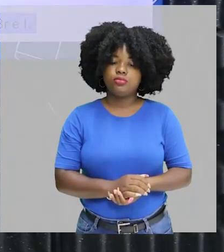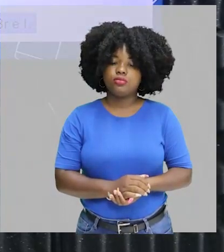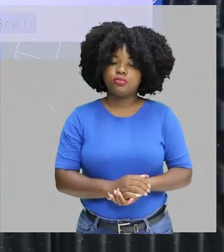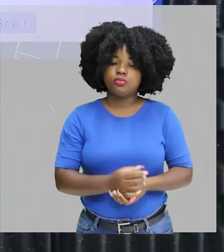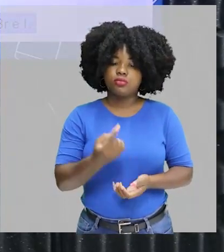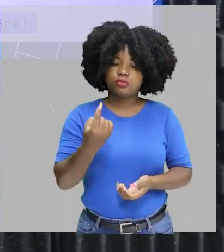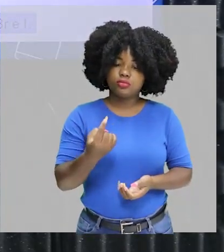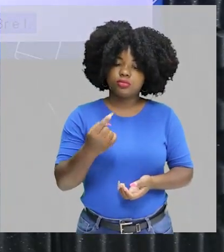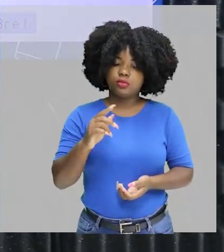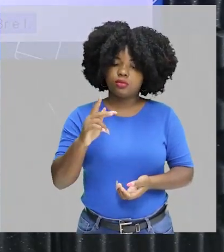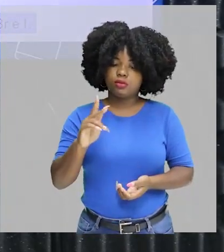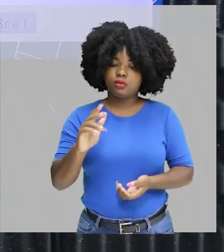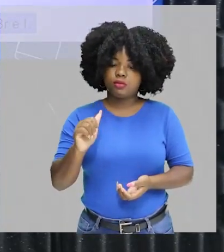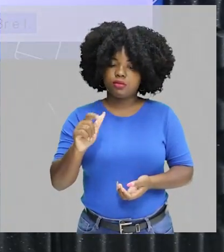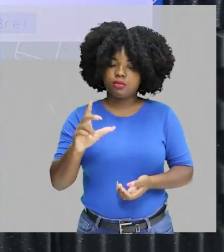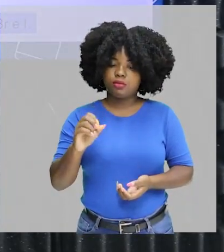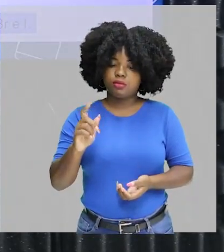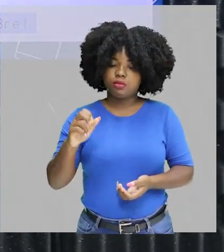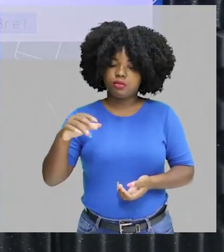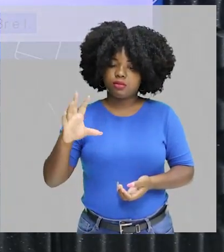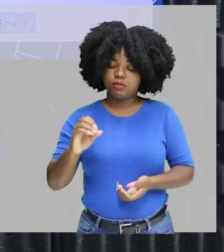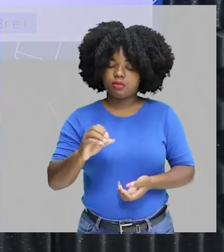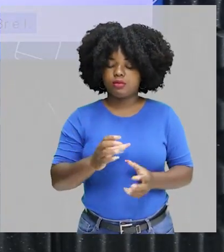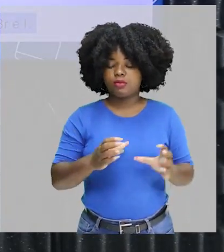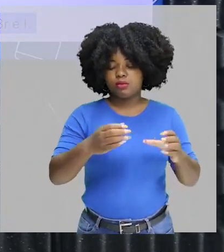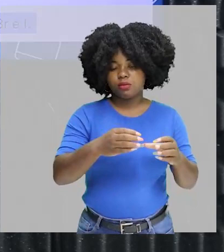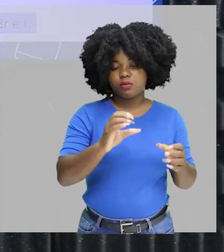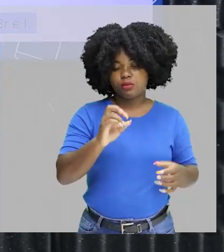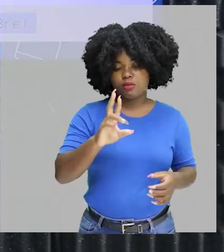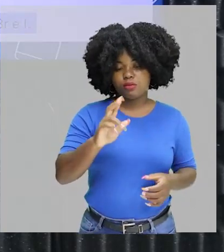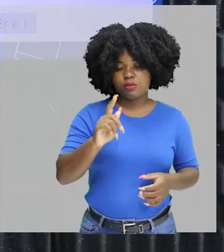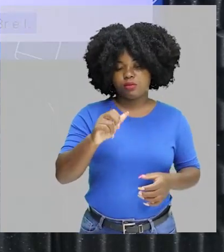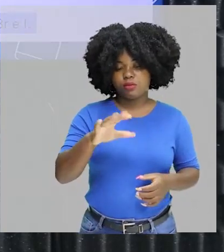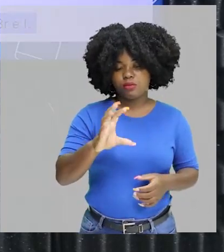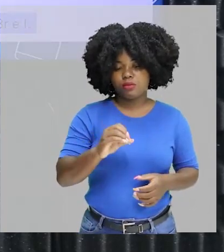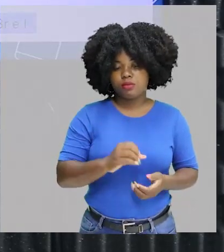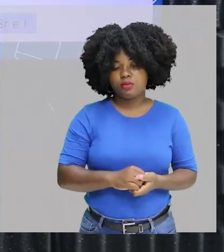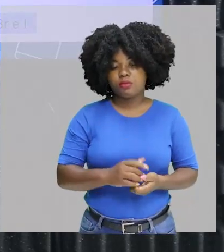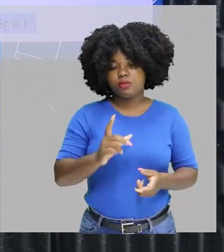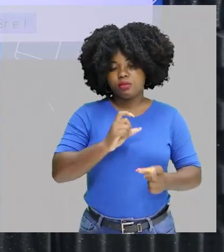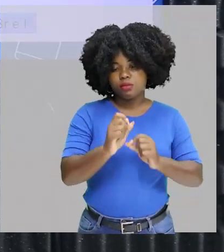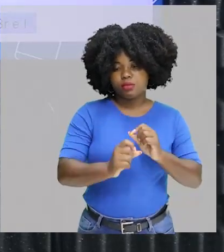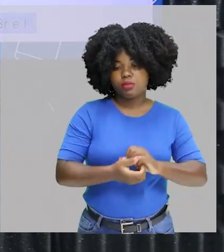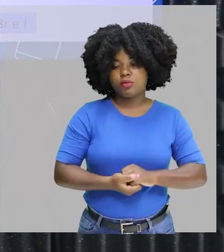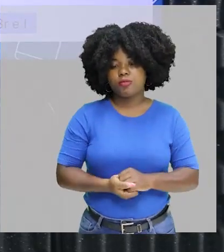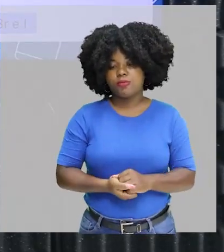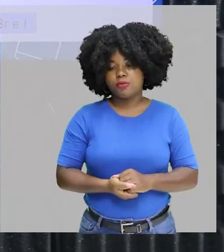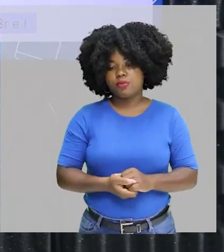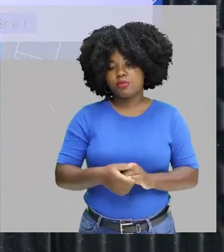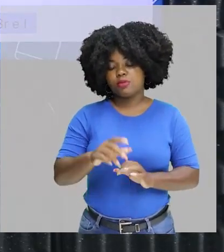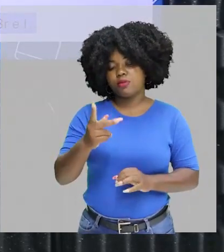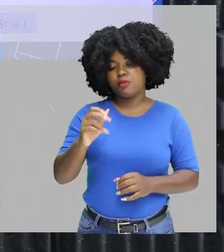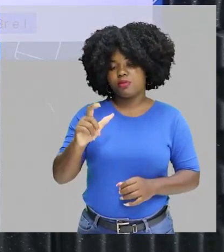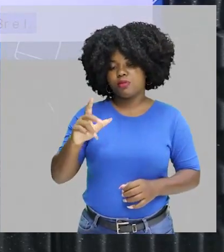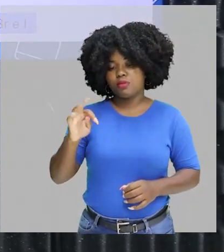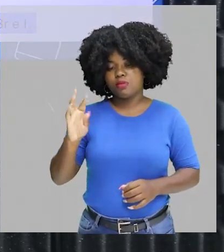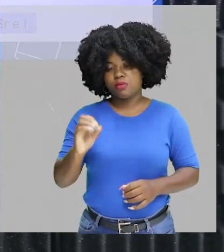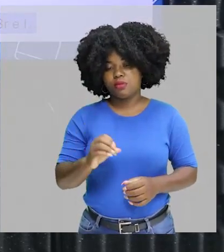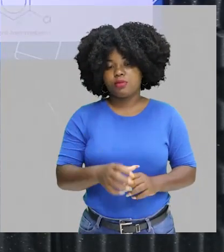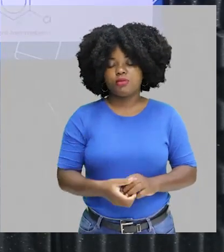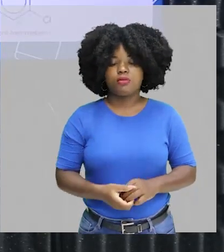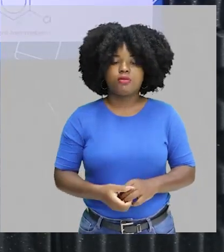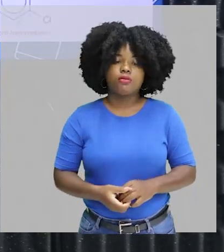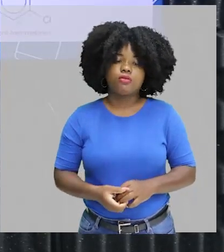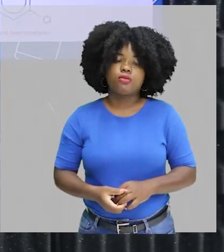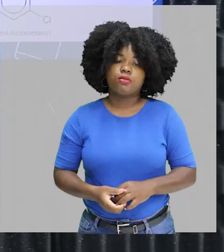um halogênio em um composto orgânico, eu vou obter um aleto